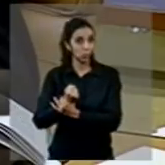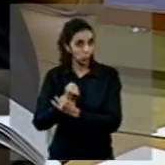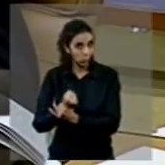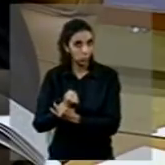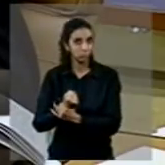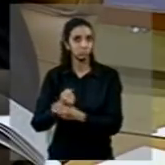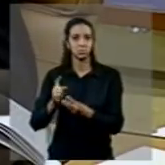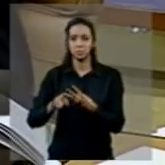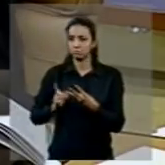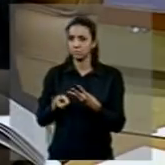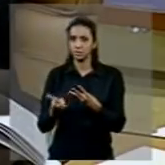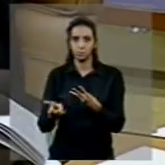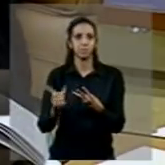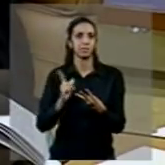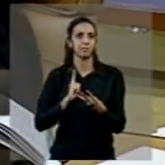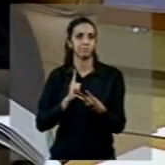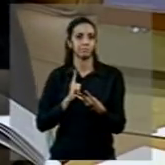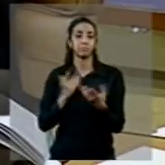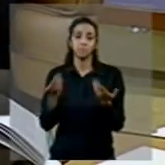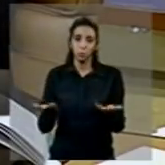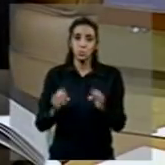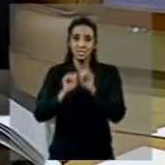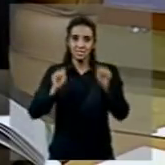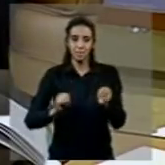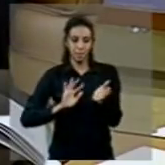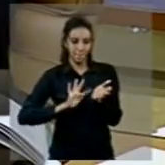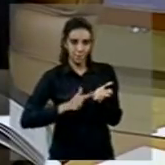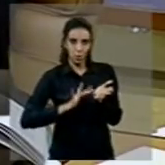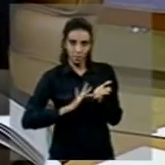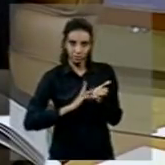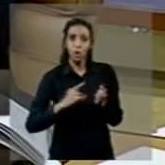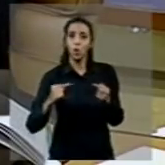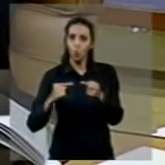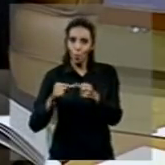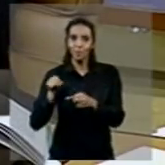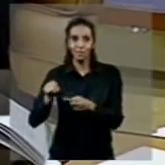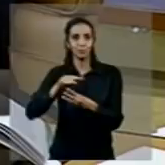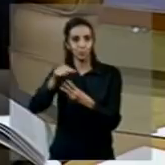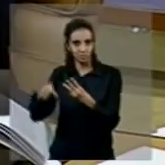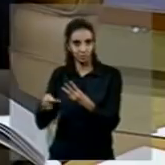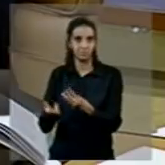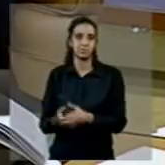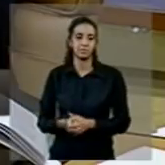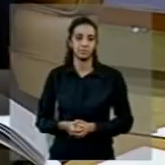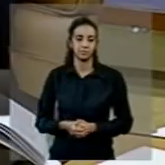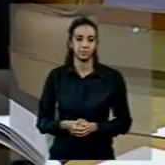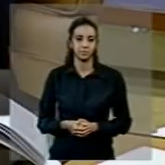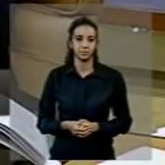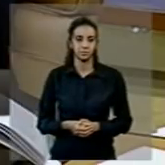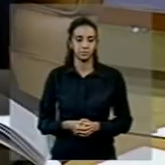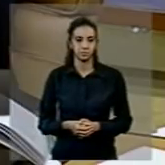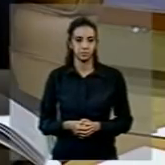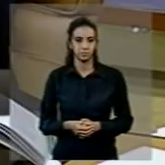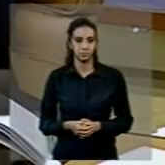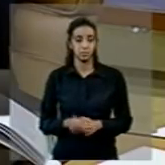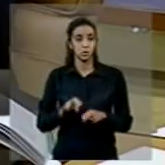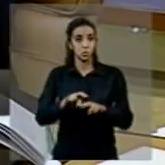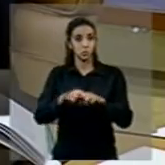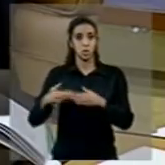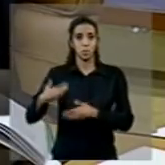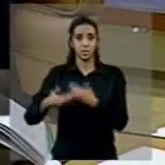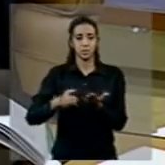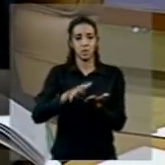e permanente. E a biometria veio neste processo. Por isso mesmo, eu tenho que este recadastramento e